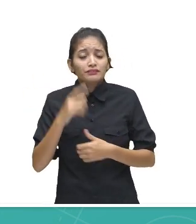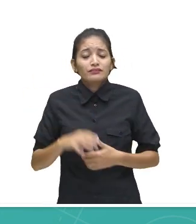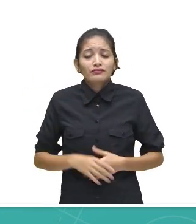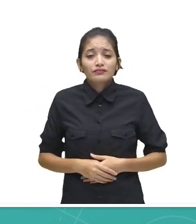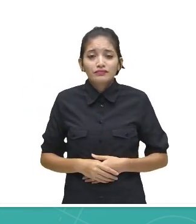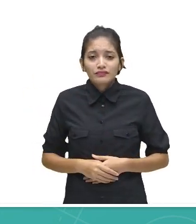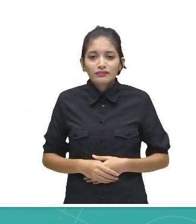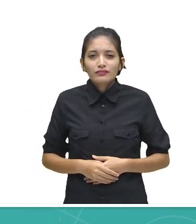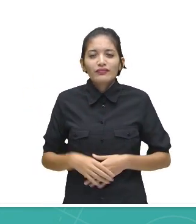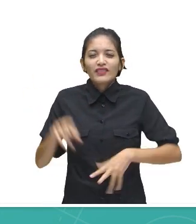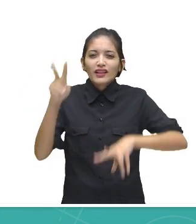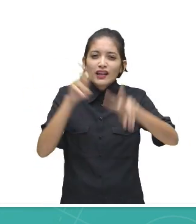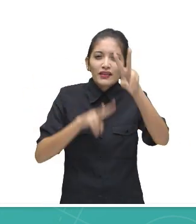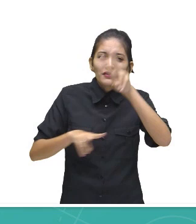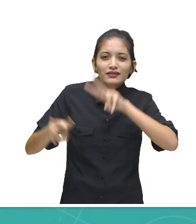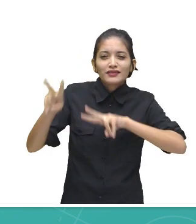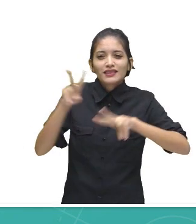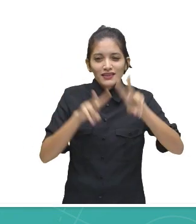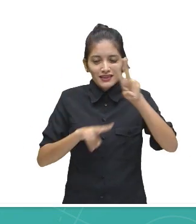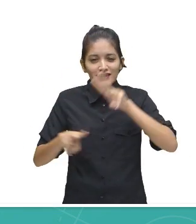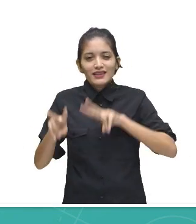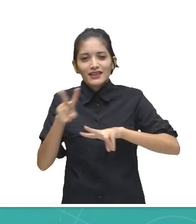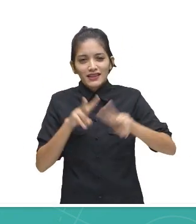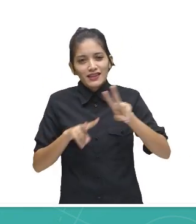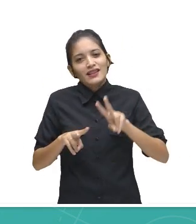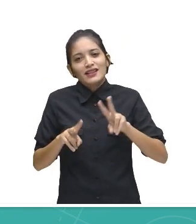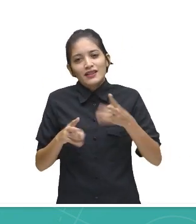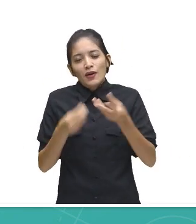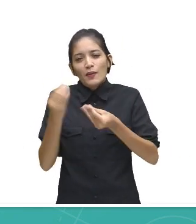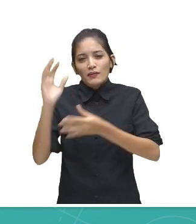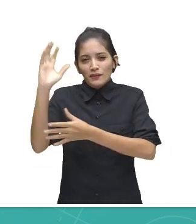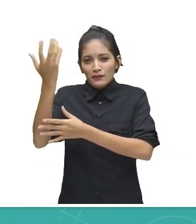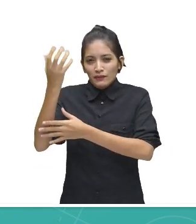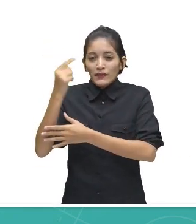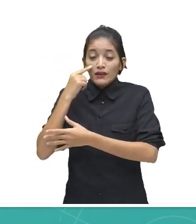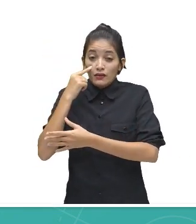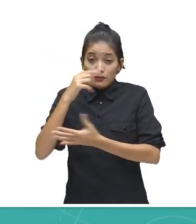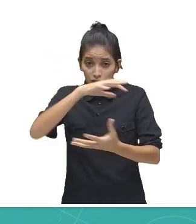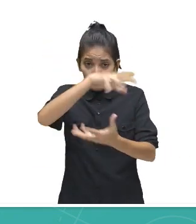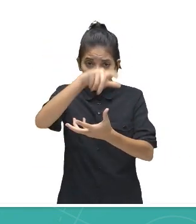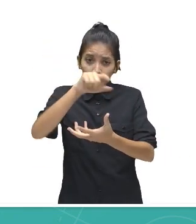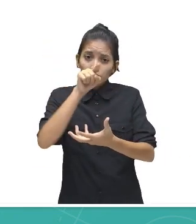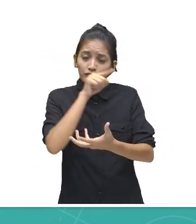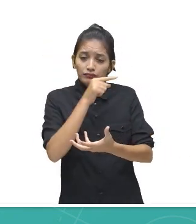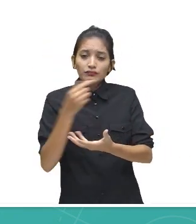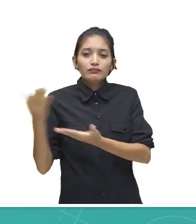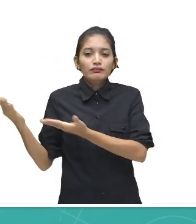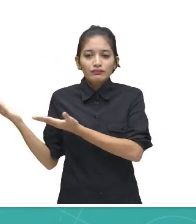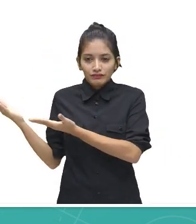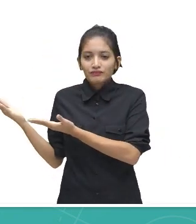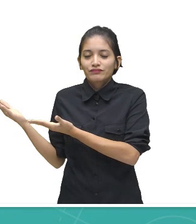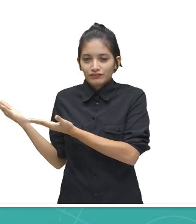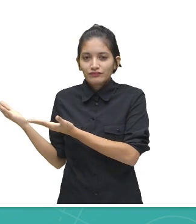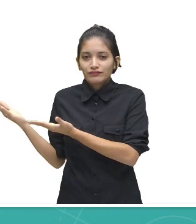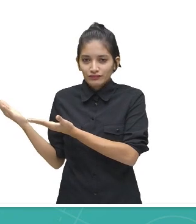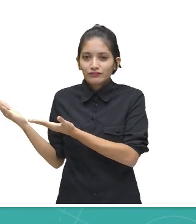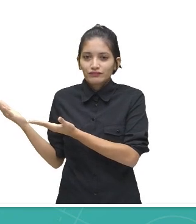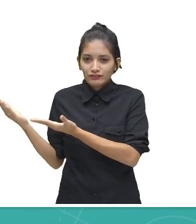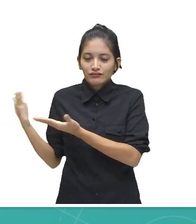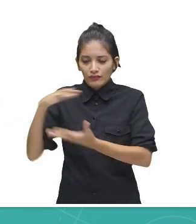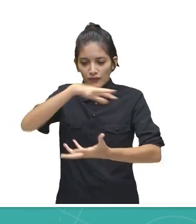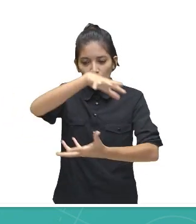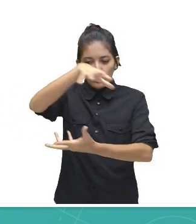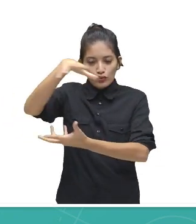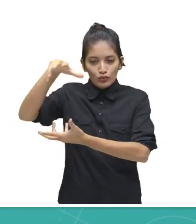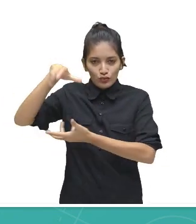gente precisa visualizar aqui essa situação, olha só. Nosso planeta, esse mapa aqui é o famoso mapa mundi, e